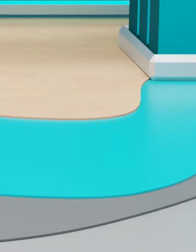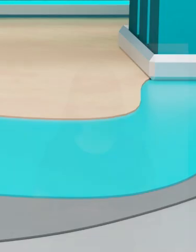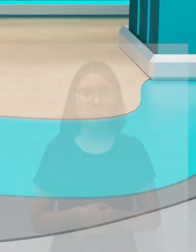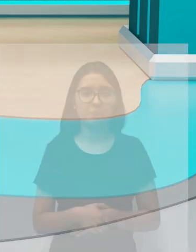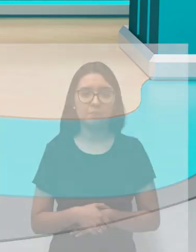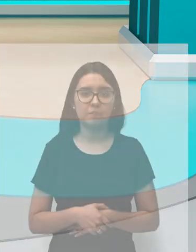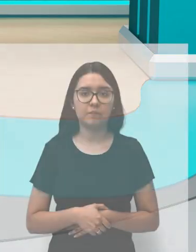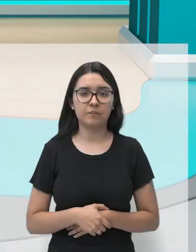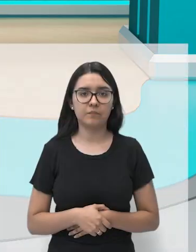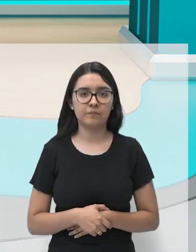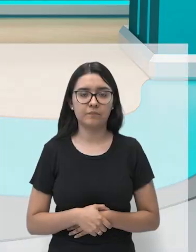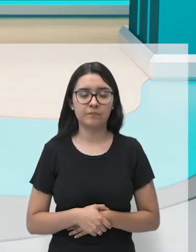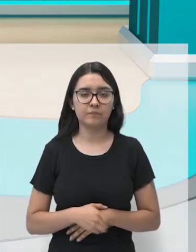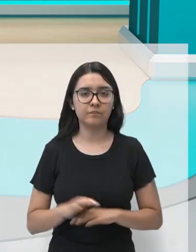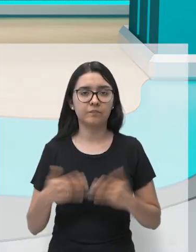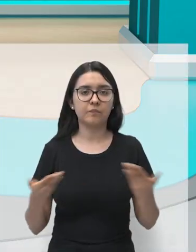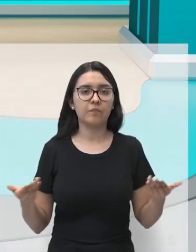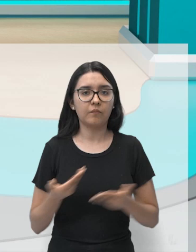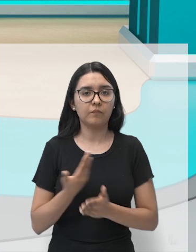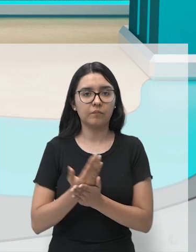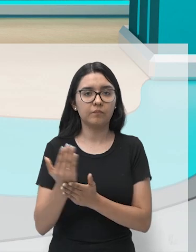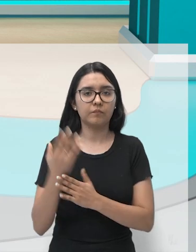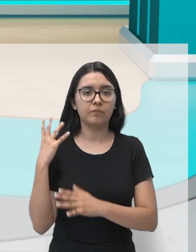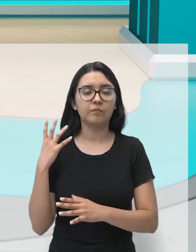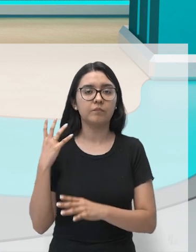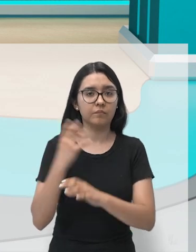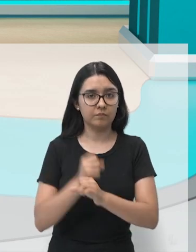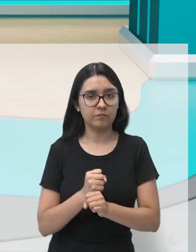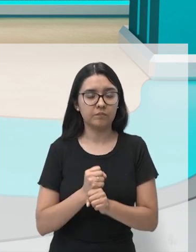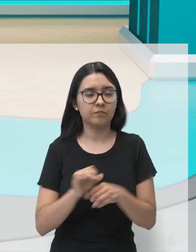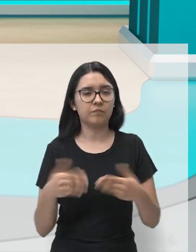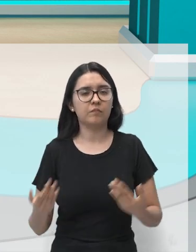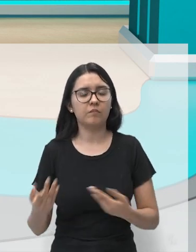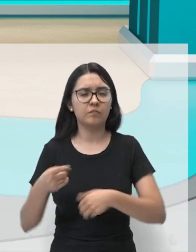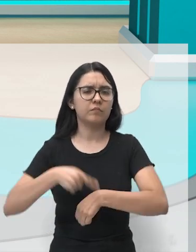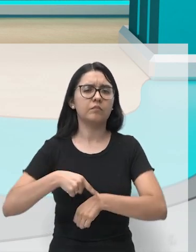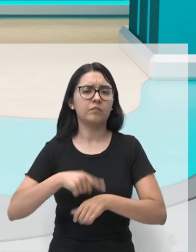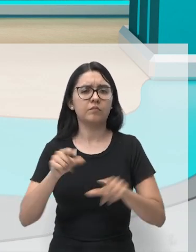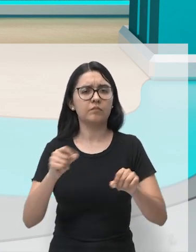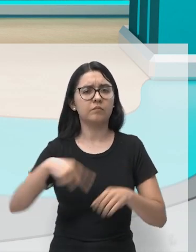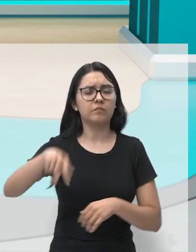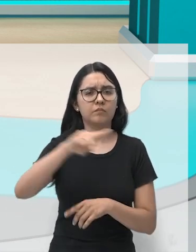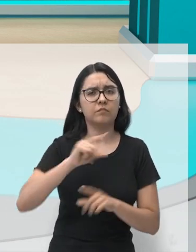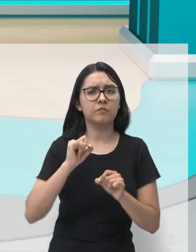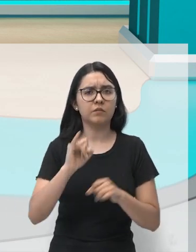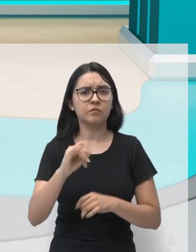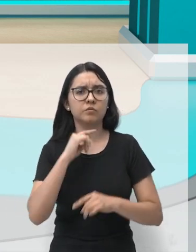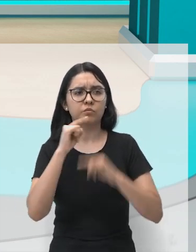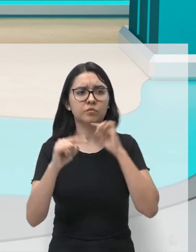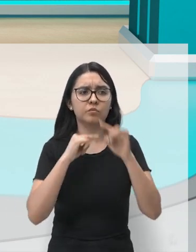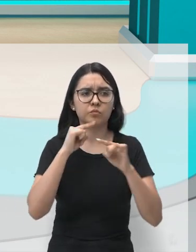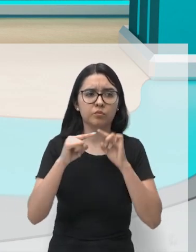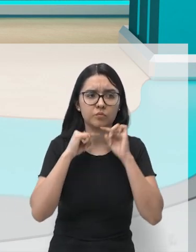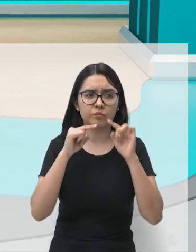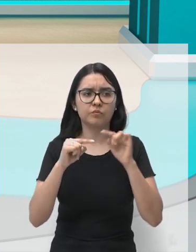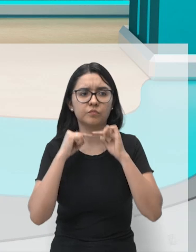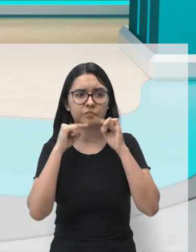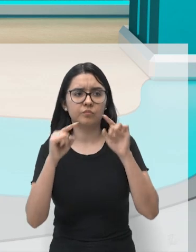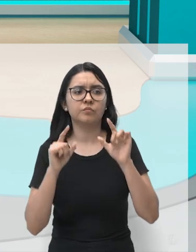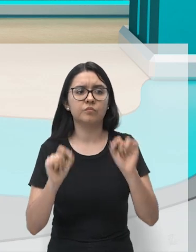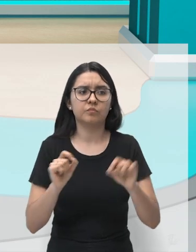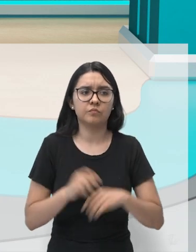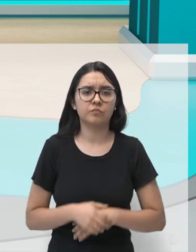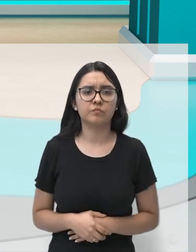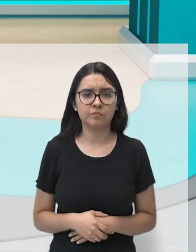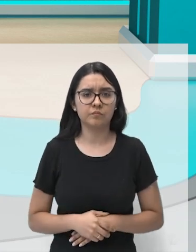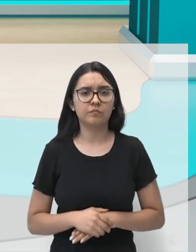Vamos para mais uma aula de revisão. Esse é o momento para que vocês possam sanar as dúvidas de vocês que ainda houverem.